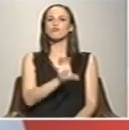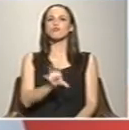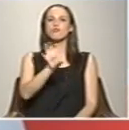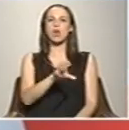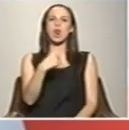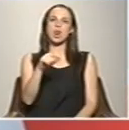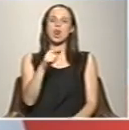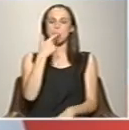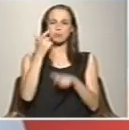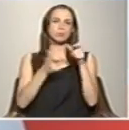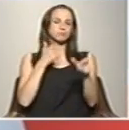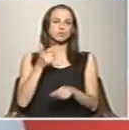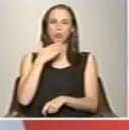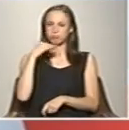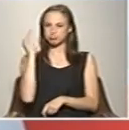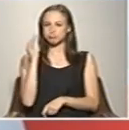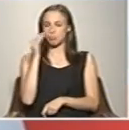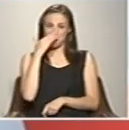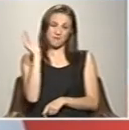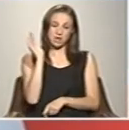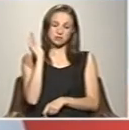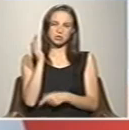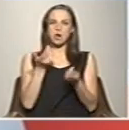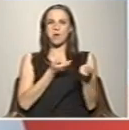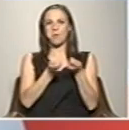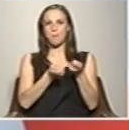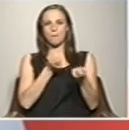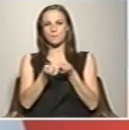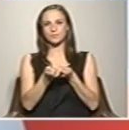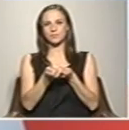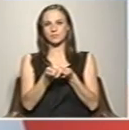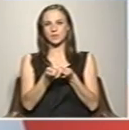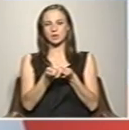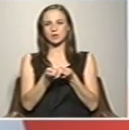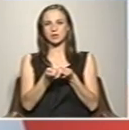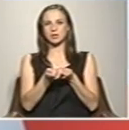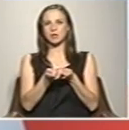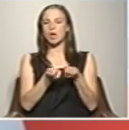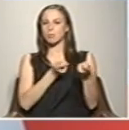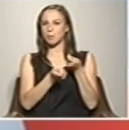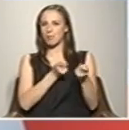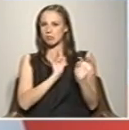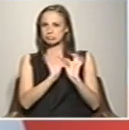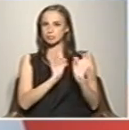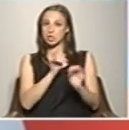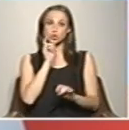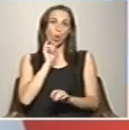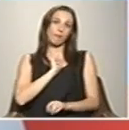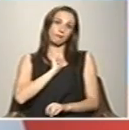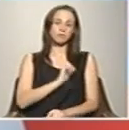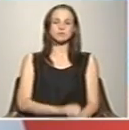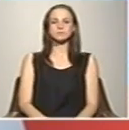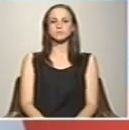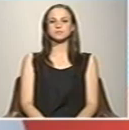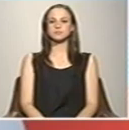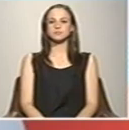as pessoas com mais idade, de alguma forma, planearem a sua segurança? É assim,